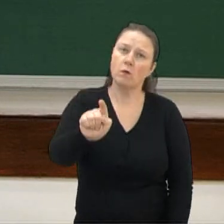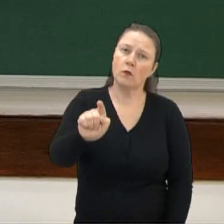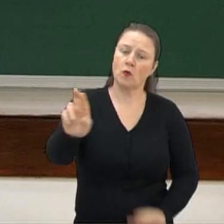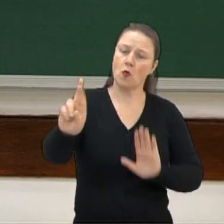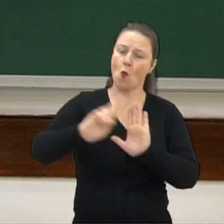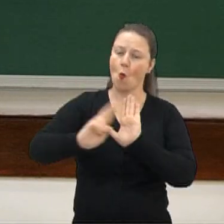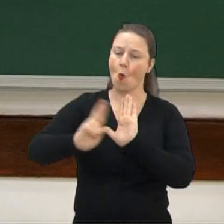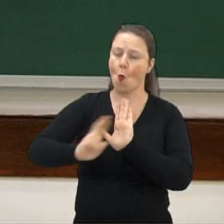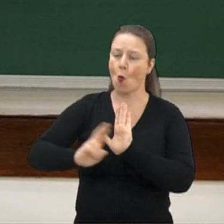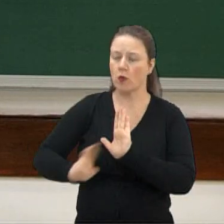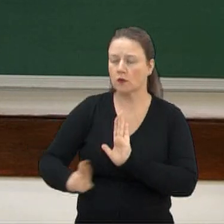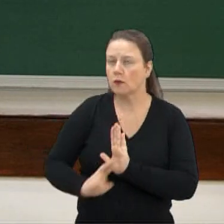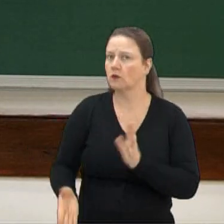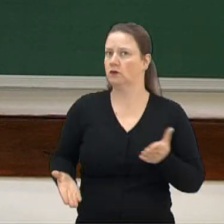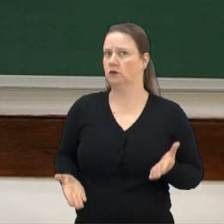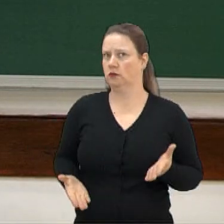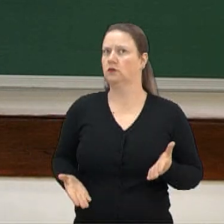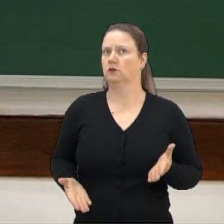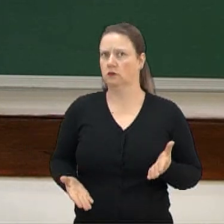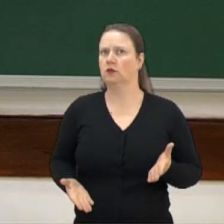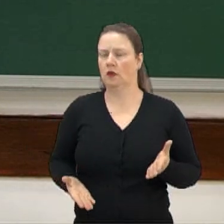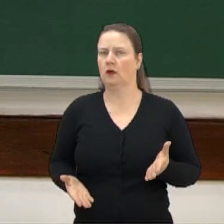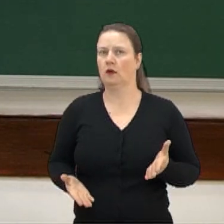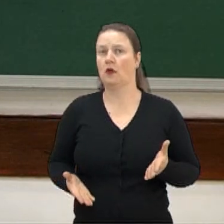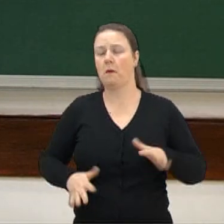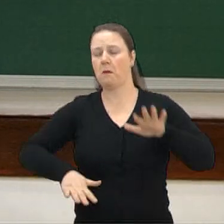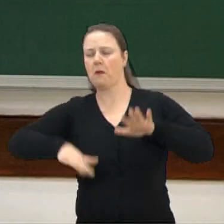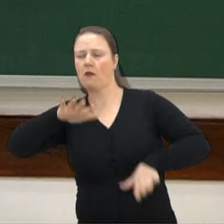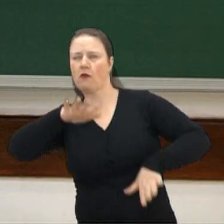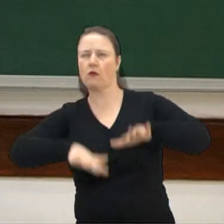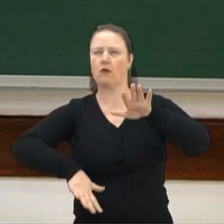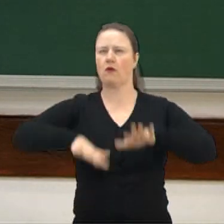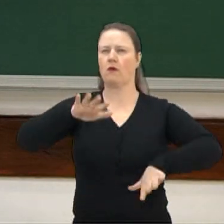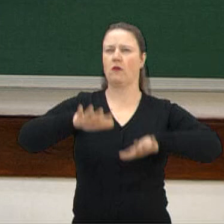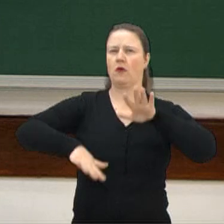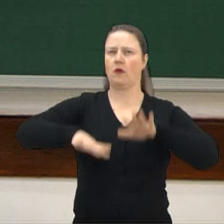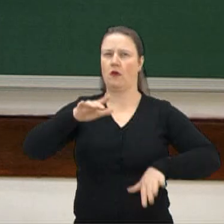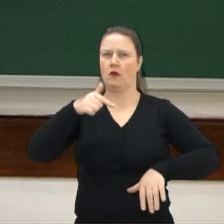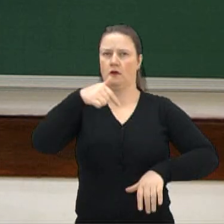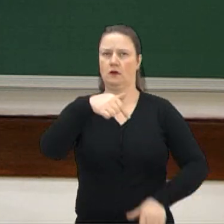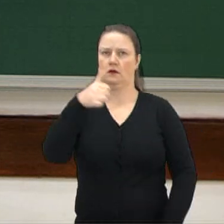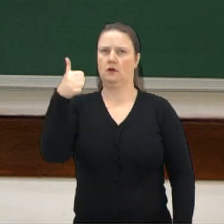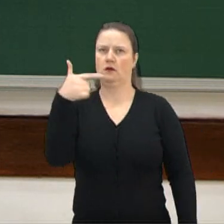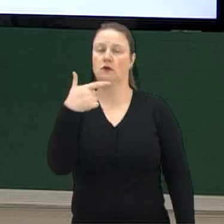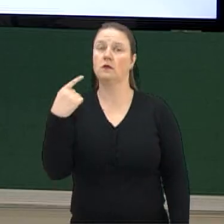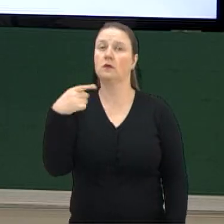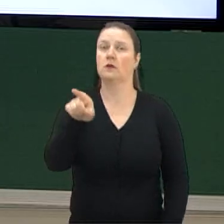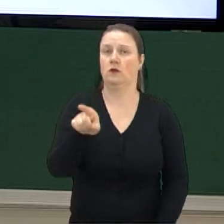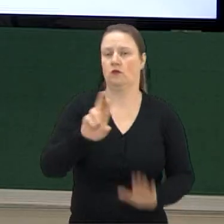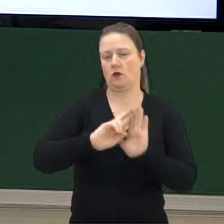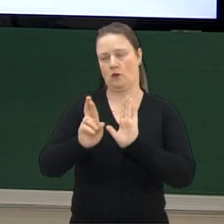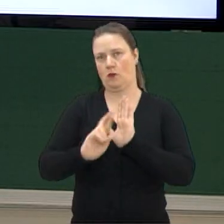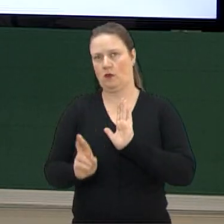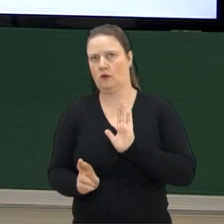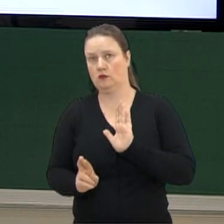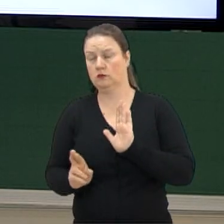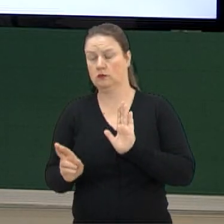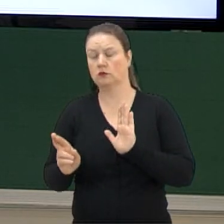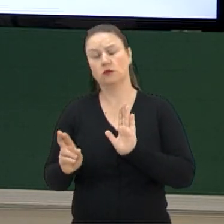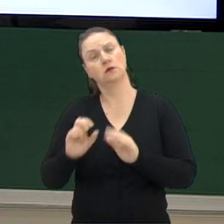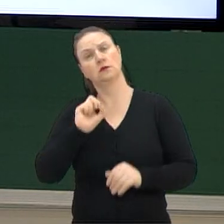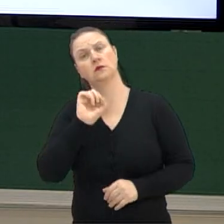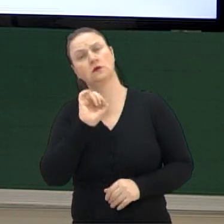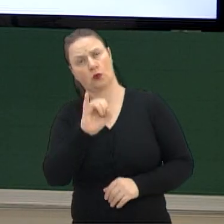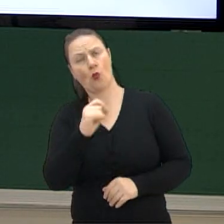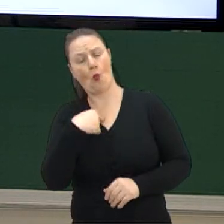perto de 712 mil resultados ou por volta de 712 mil resultados. Quando eu faço a